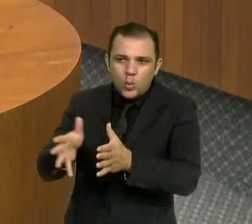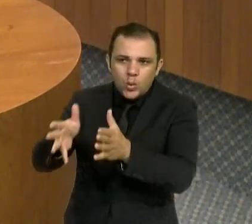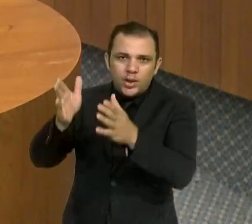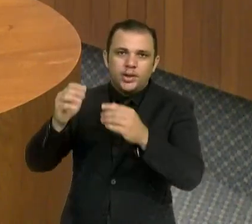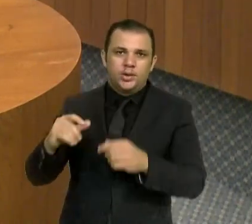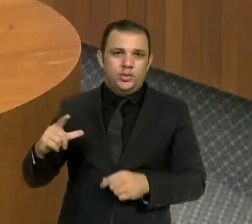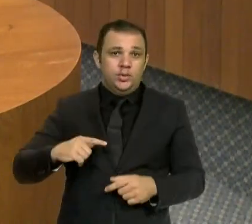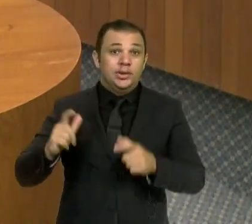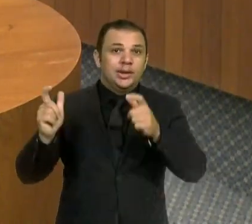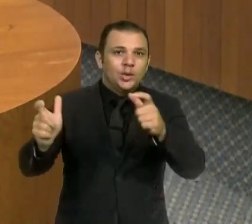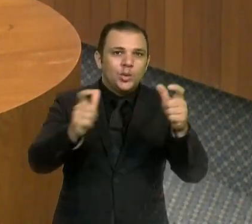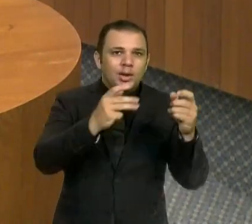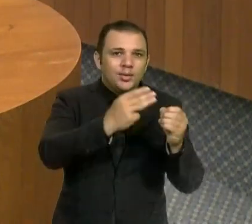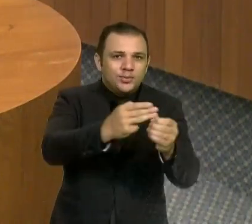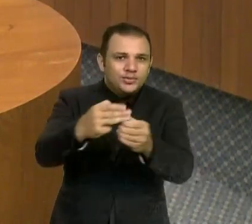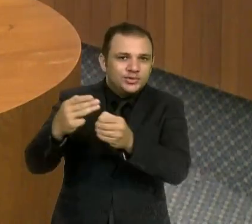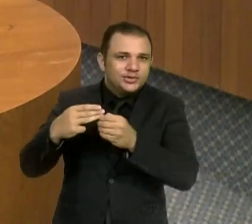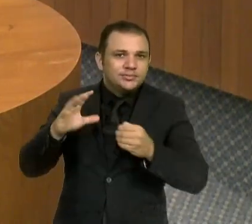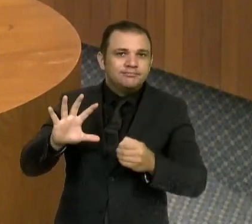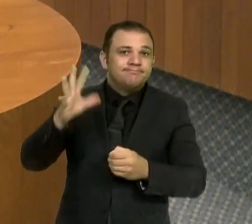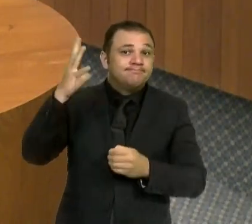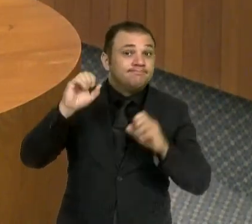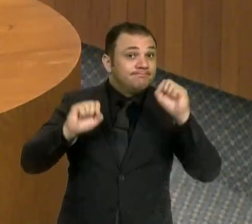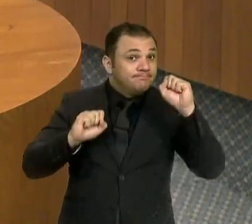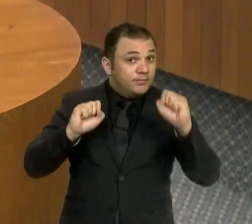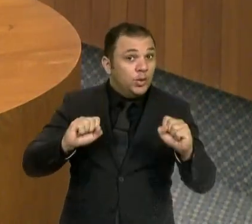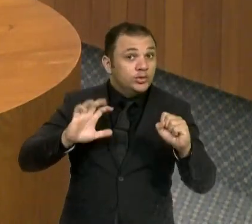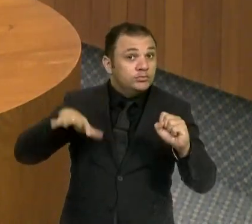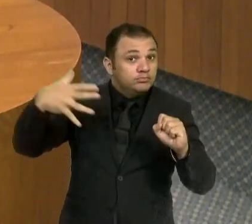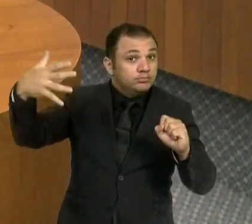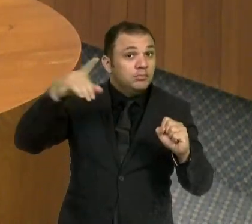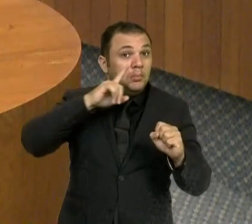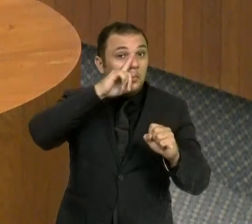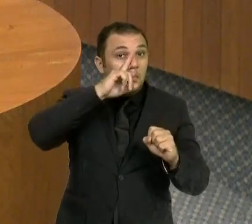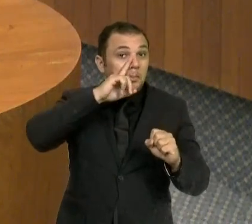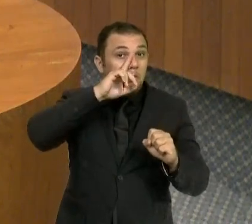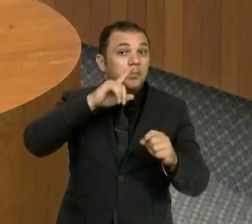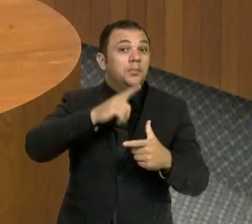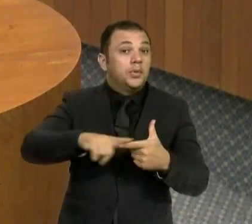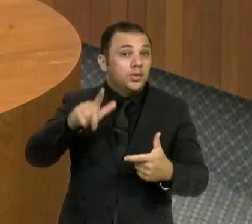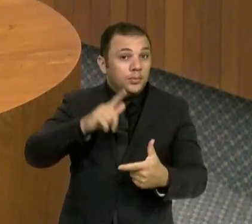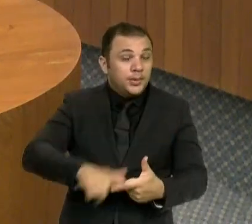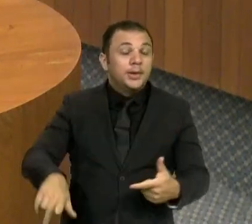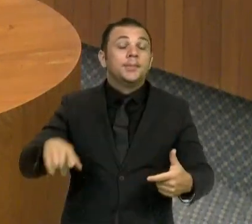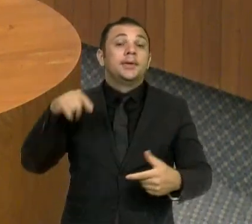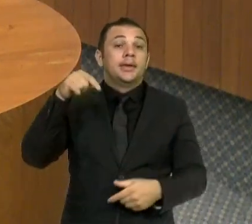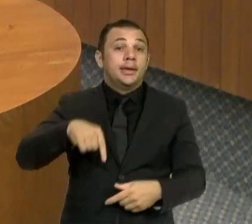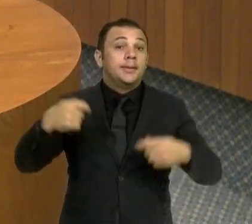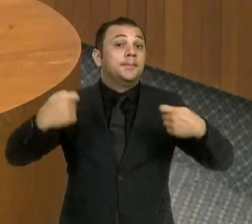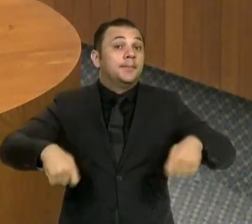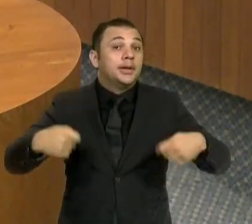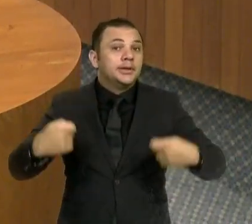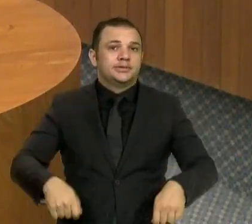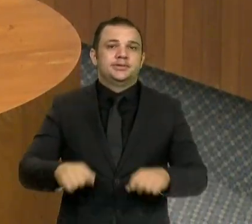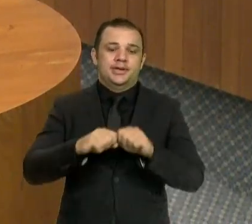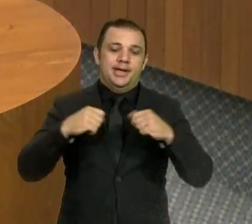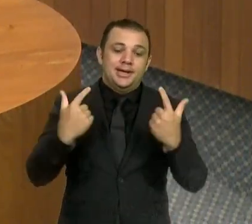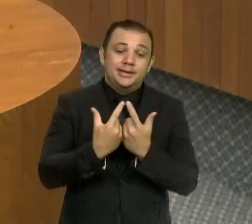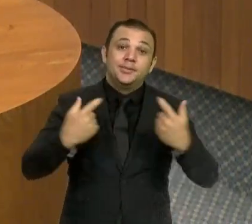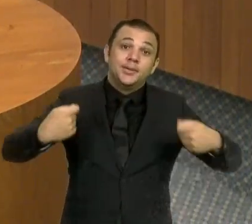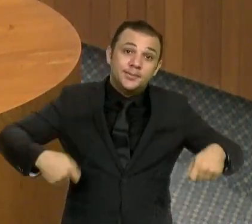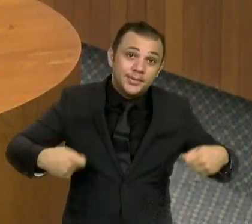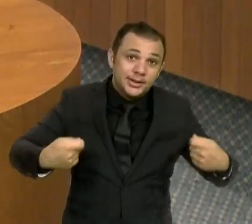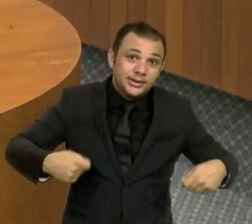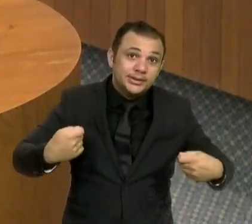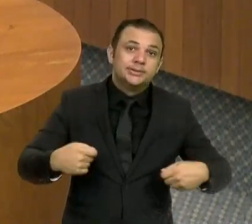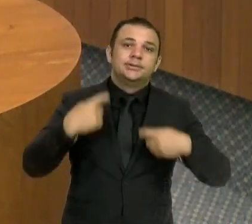de vulnerabilidade e nós precisamos, essa casa precisa chamar para si a discussão da gestão